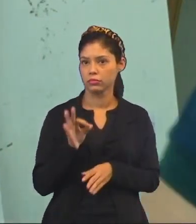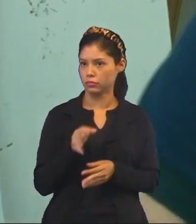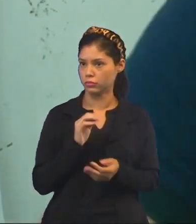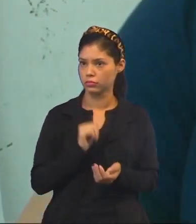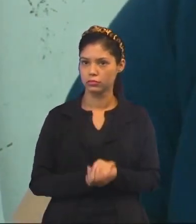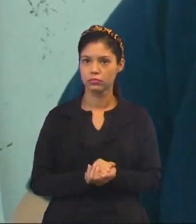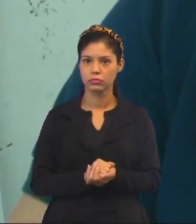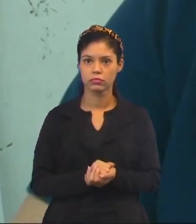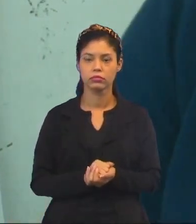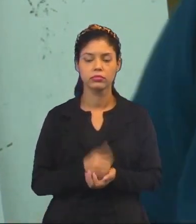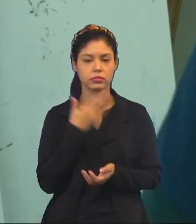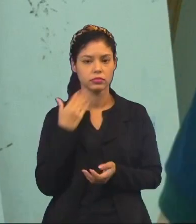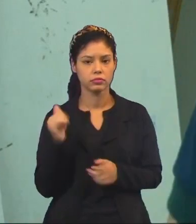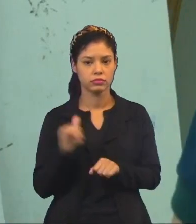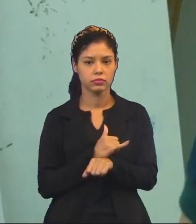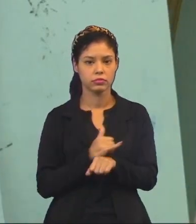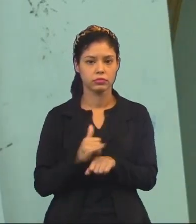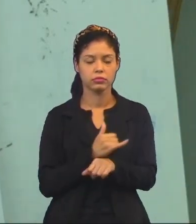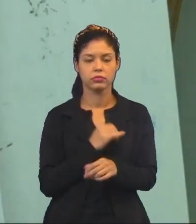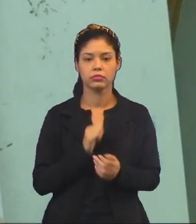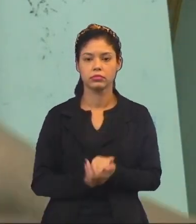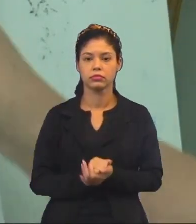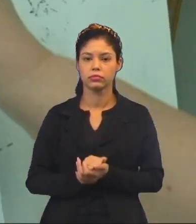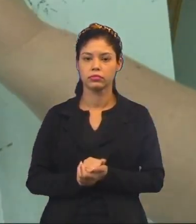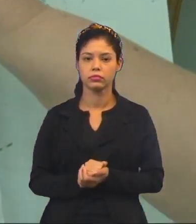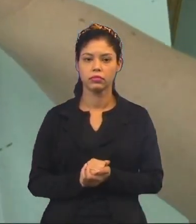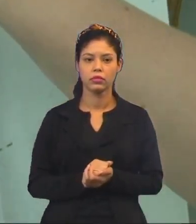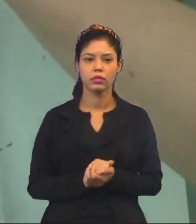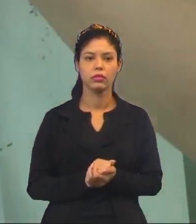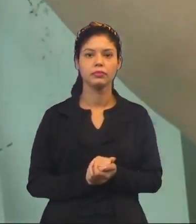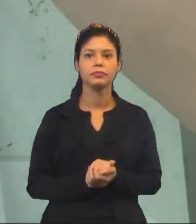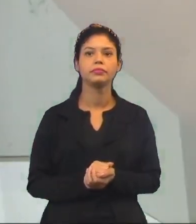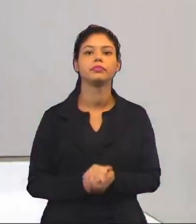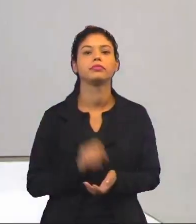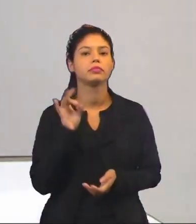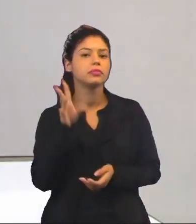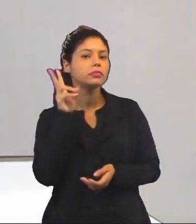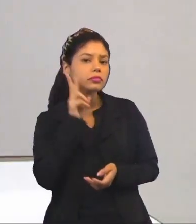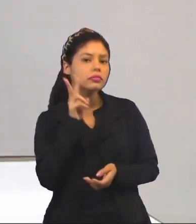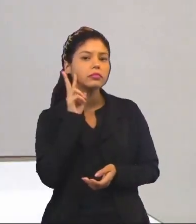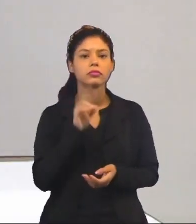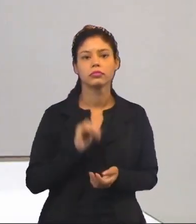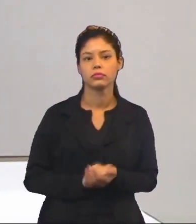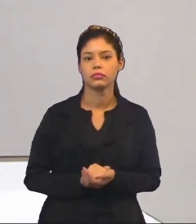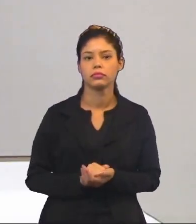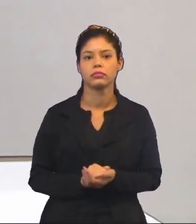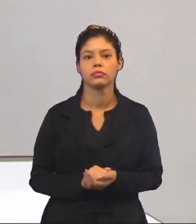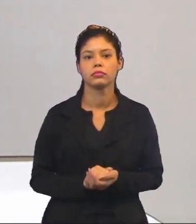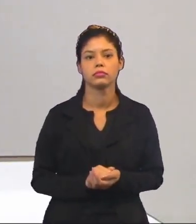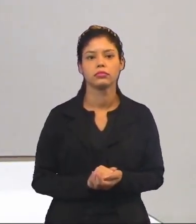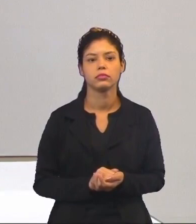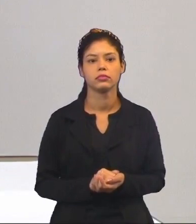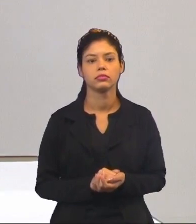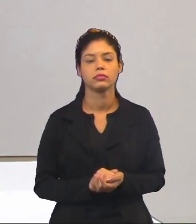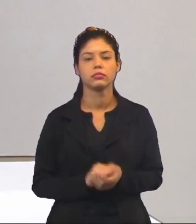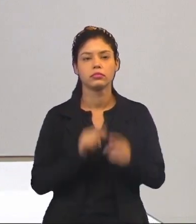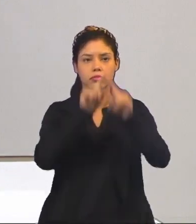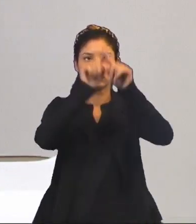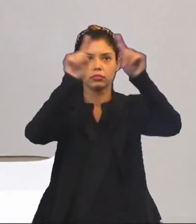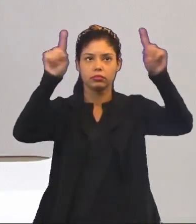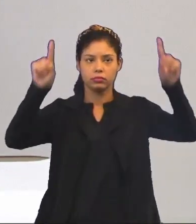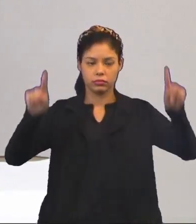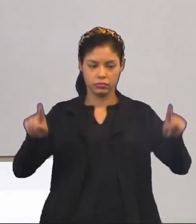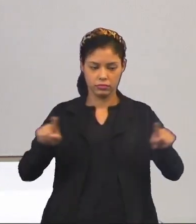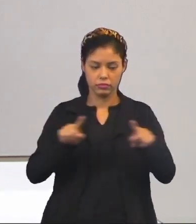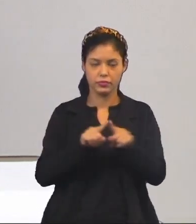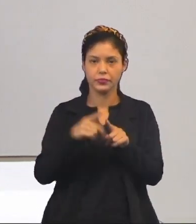pode usar a melhor estratégia. Ou seja, perímetro, só para a gente lembrar, é só apenas o